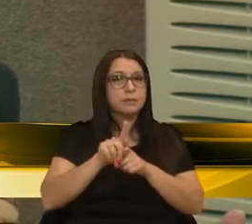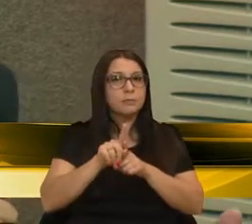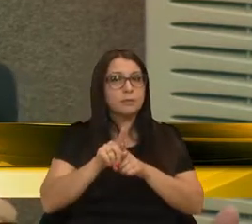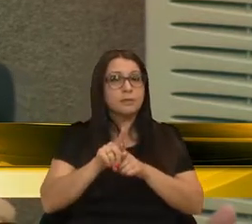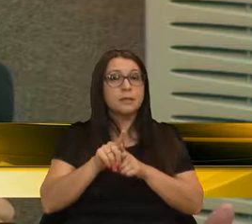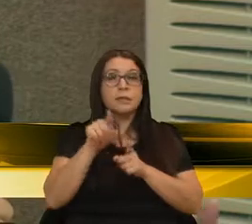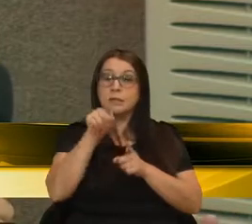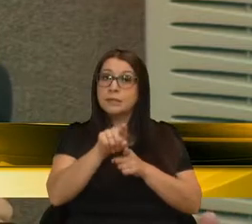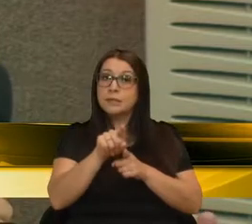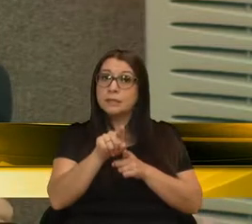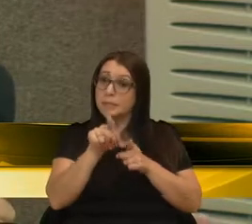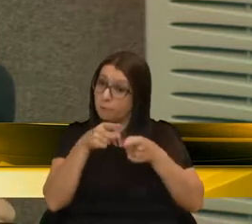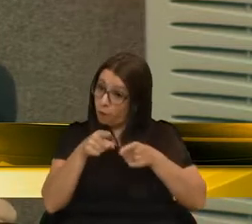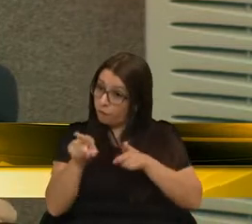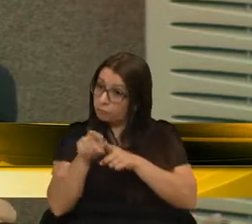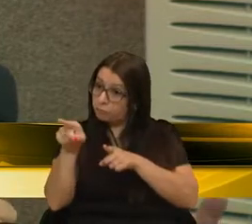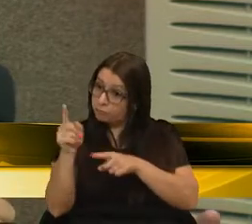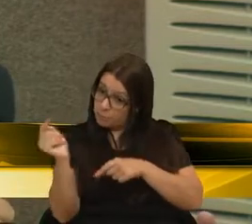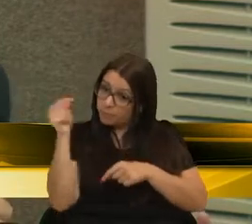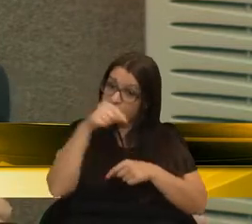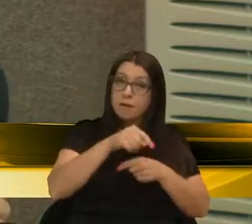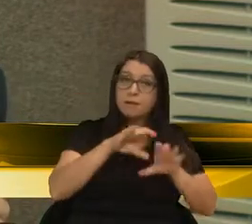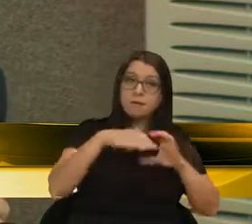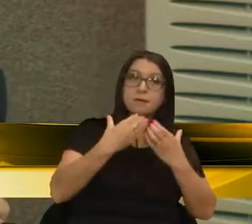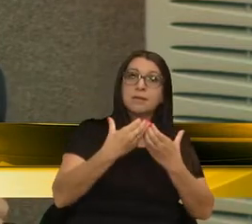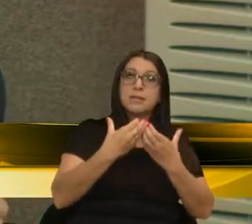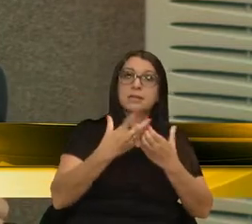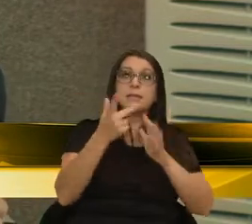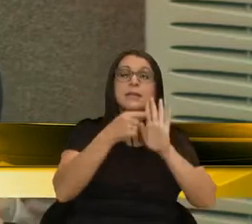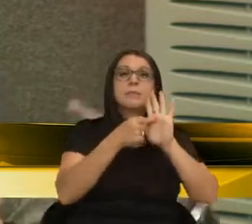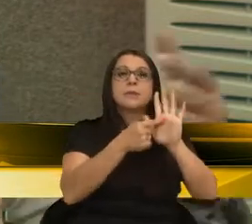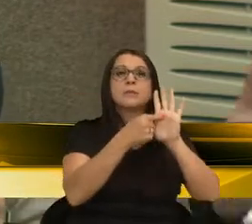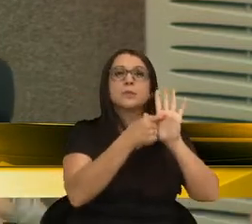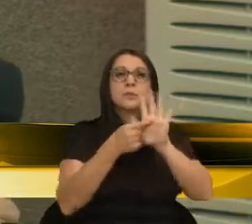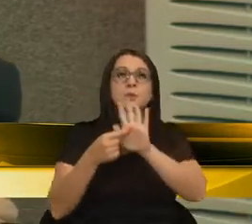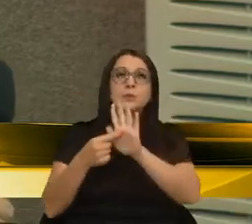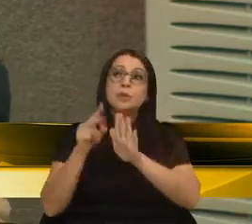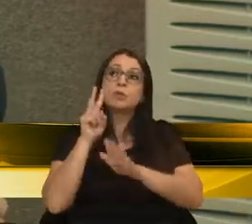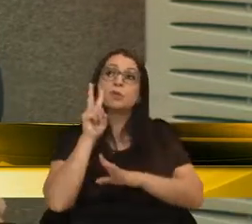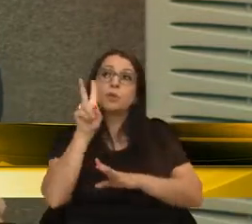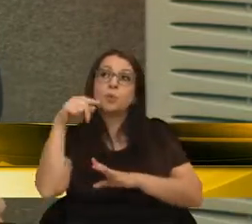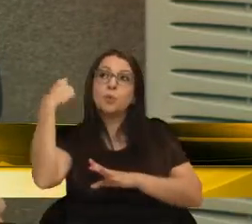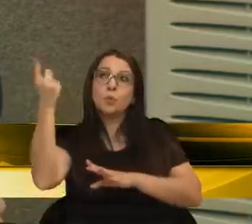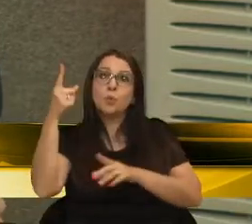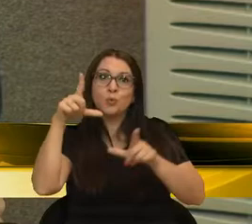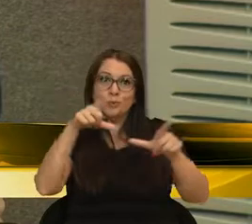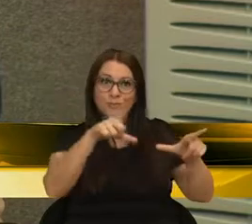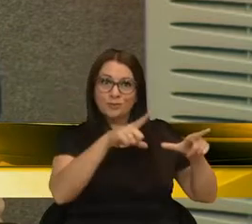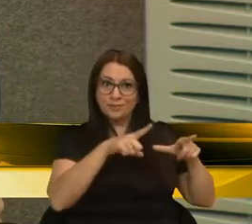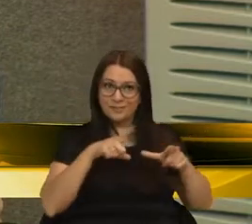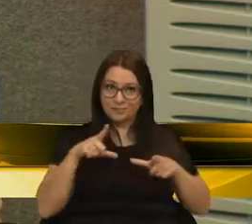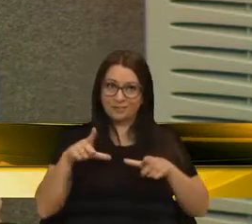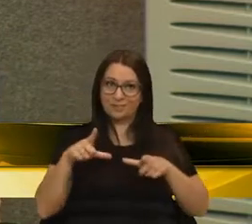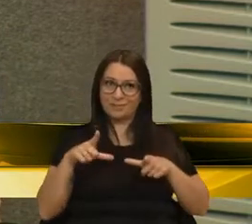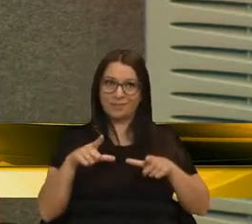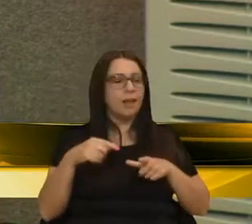para que a senhora traga para a Câmara de Vereadores essas apresentações todas do que a senhora viu em outros locais. É extremamente relevante para que a gente possa